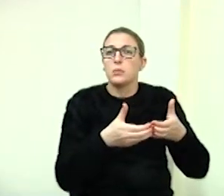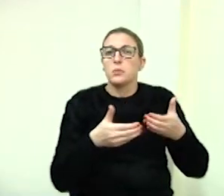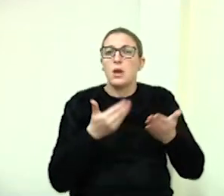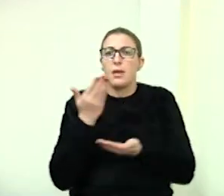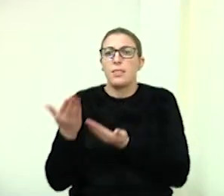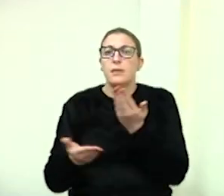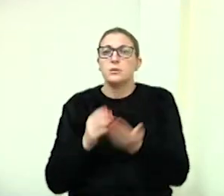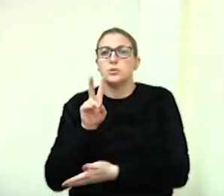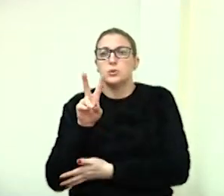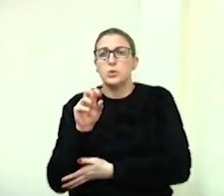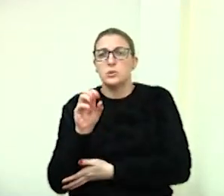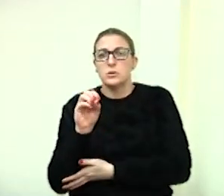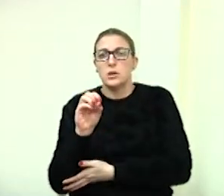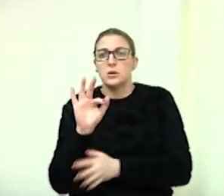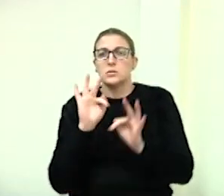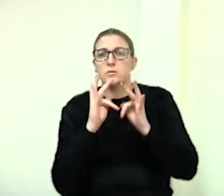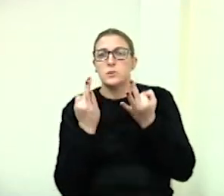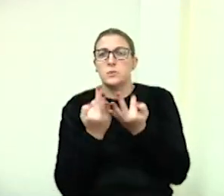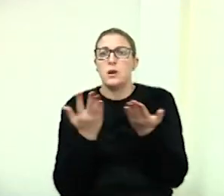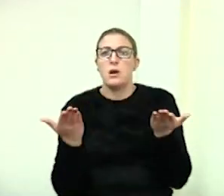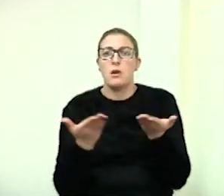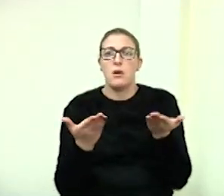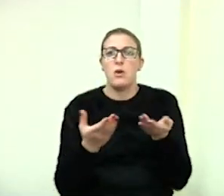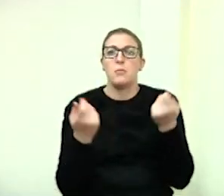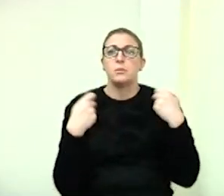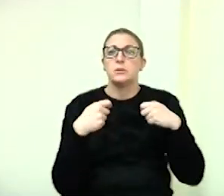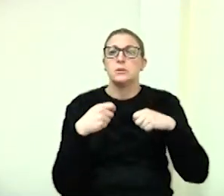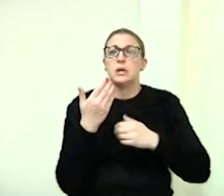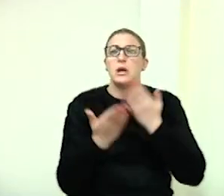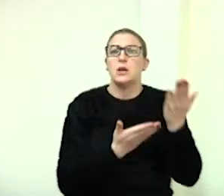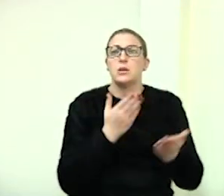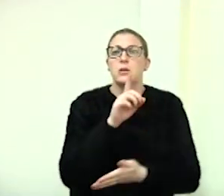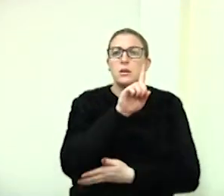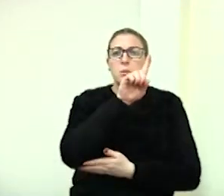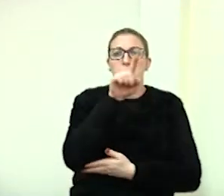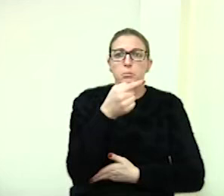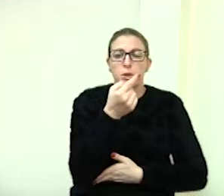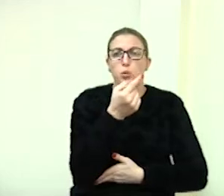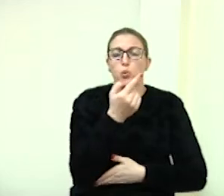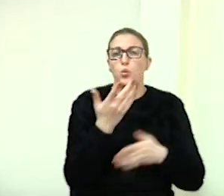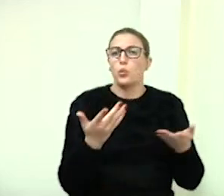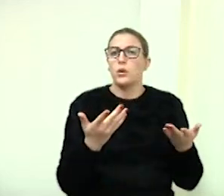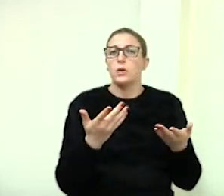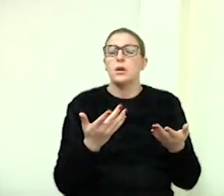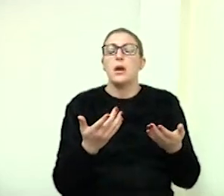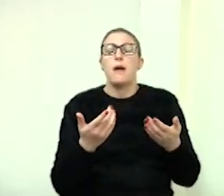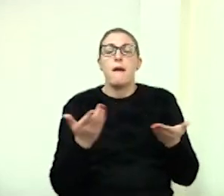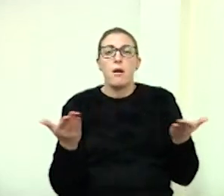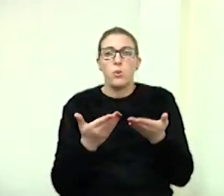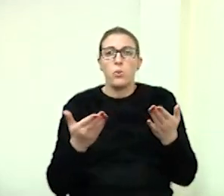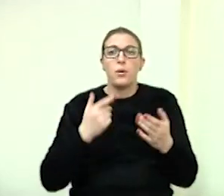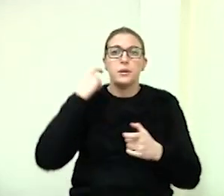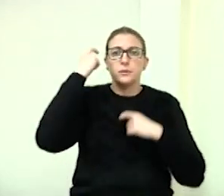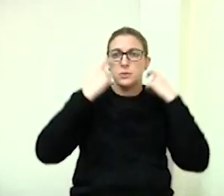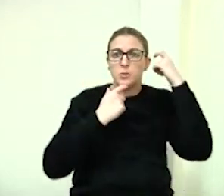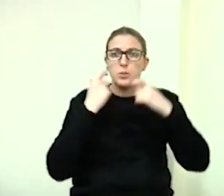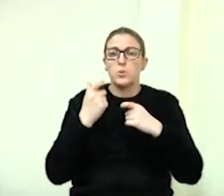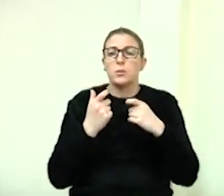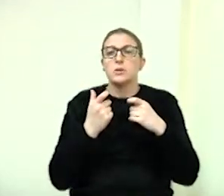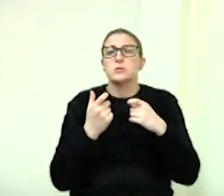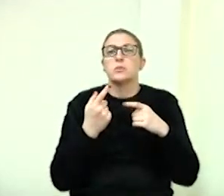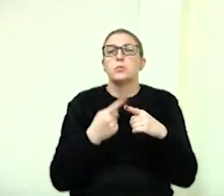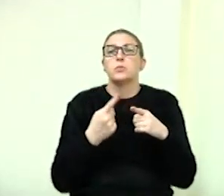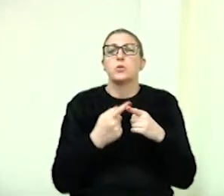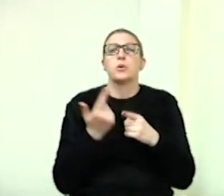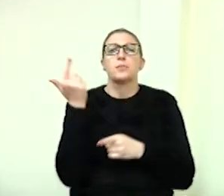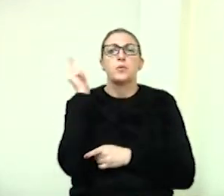E a preocupação deles hoje é de não estarem conseguindo dar atenção mais adequada àqueles grupos que realmente são o alvo deles, que são